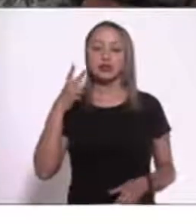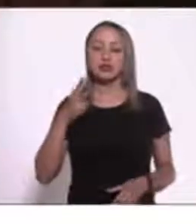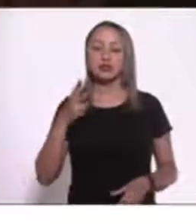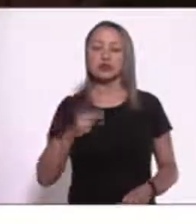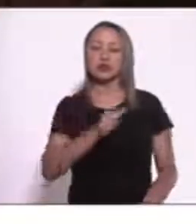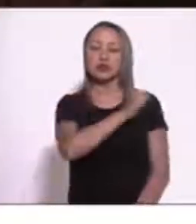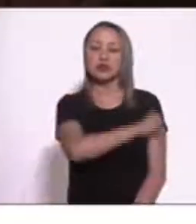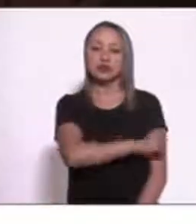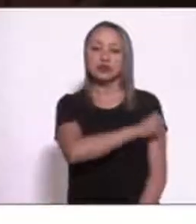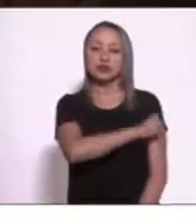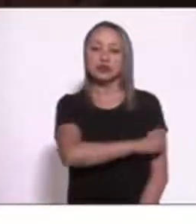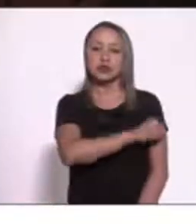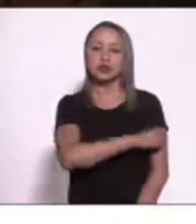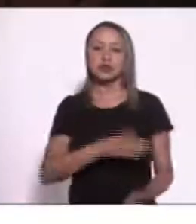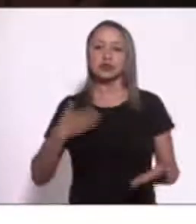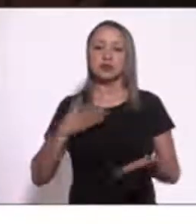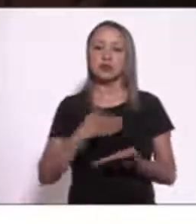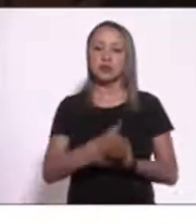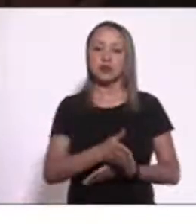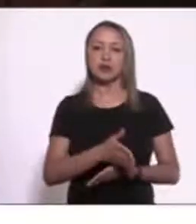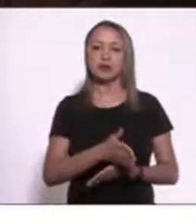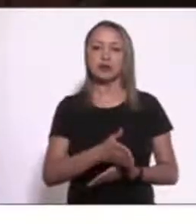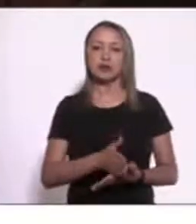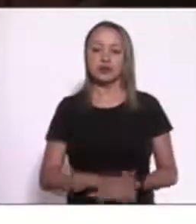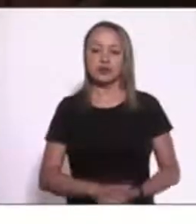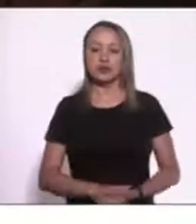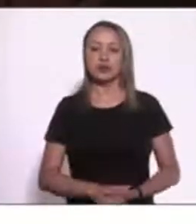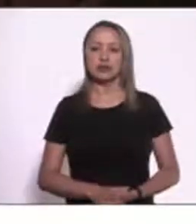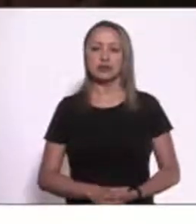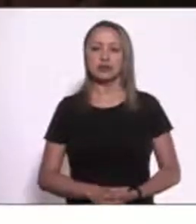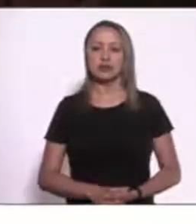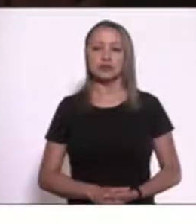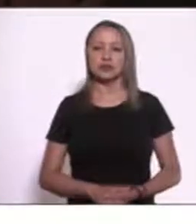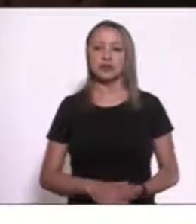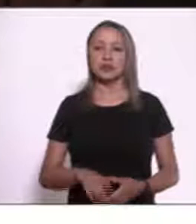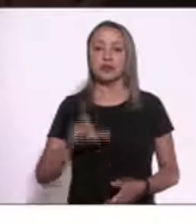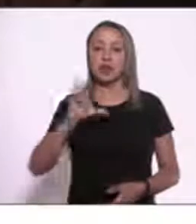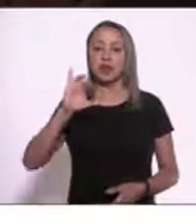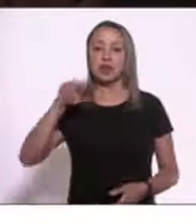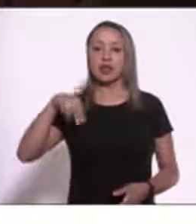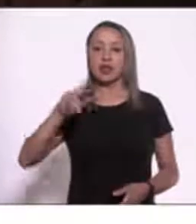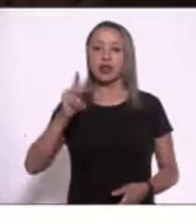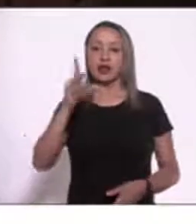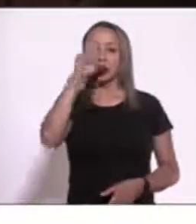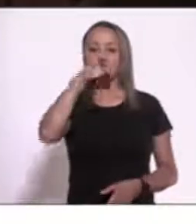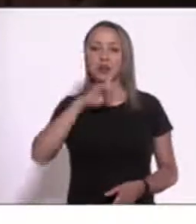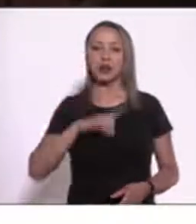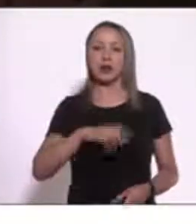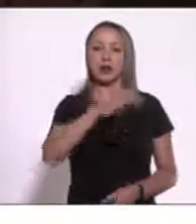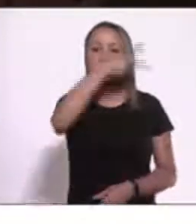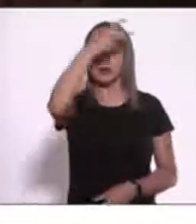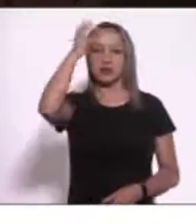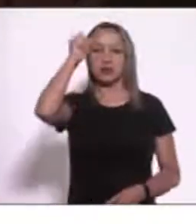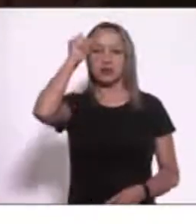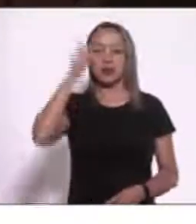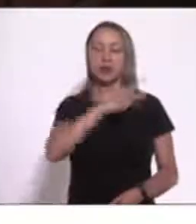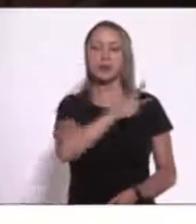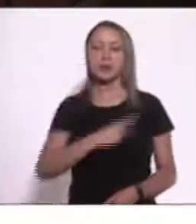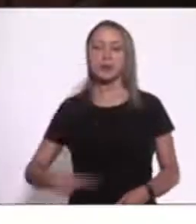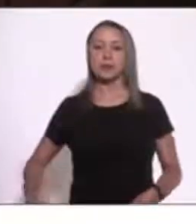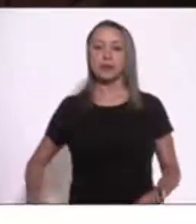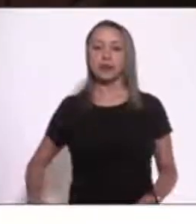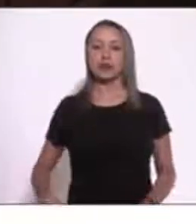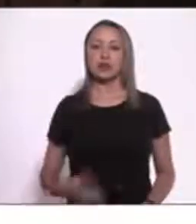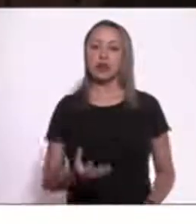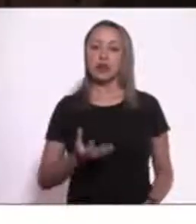Janeiro aprovar por unanimidade a encampação da linha amarela pela Prefeitura, senhor presidente, gostaria